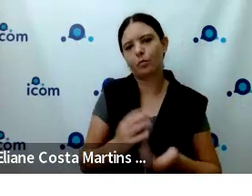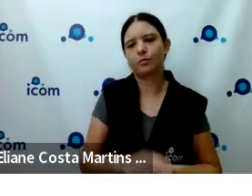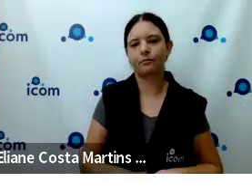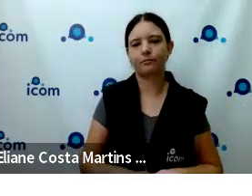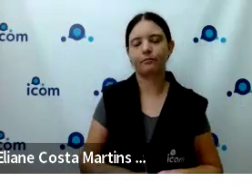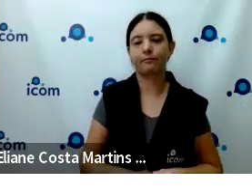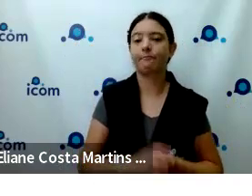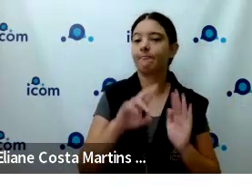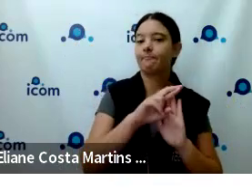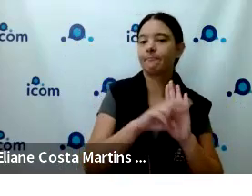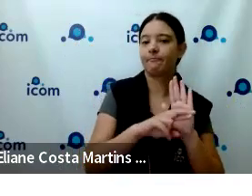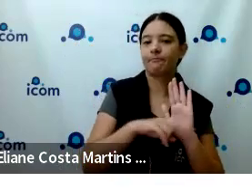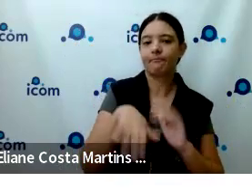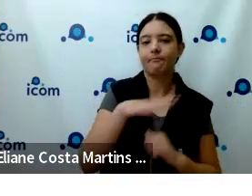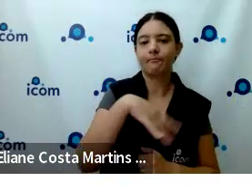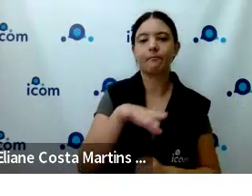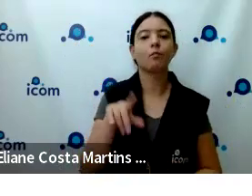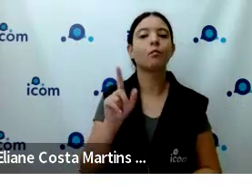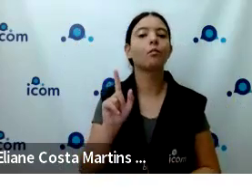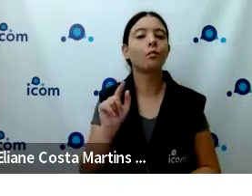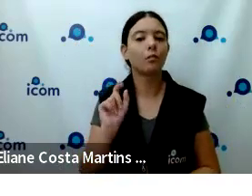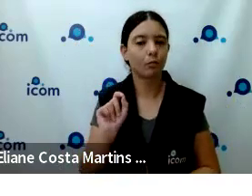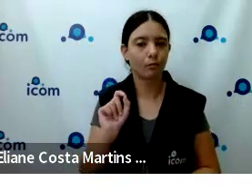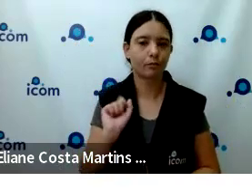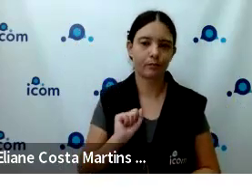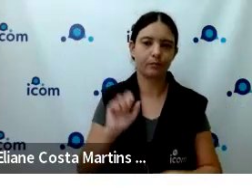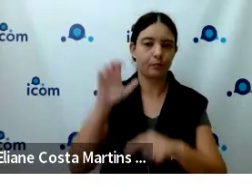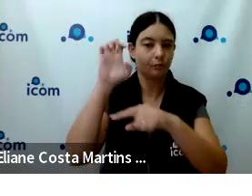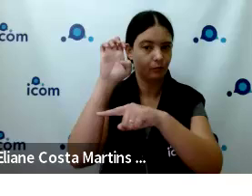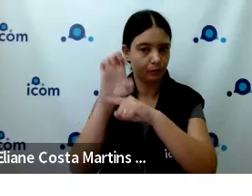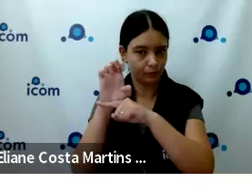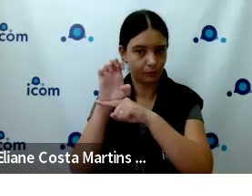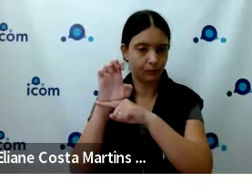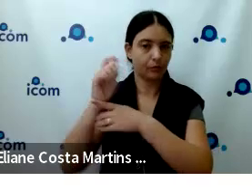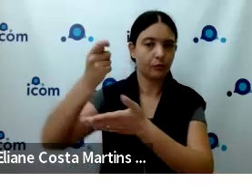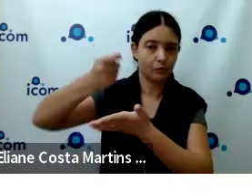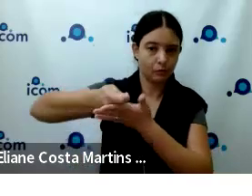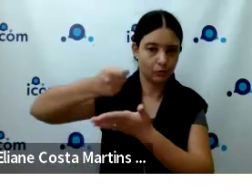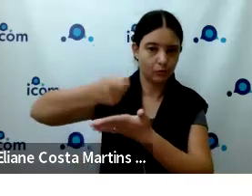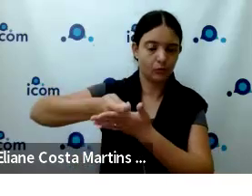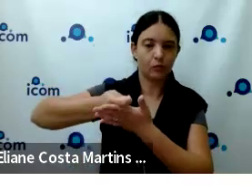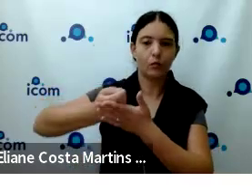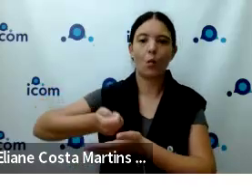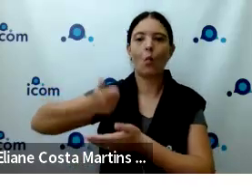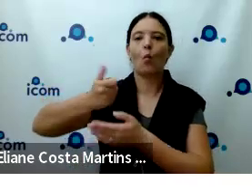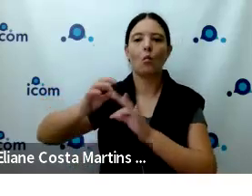nossa regra geral é: os Estados Federais cobram quase todos os